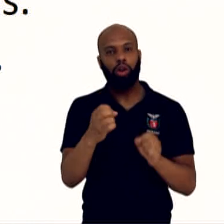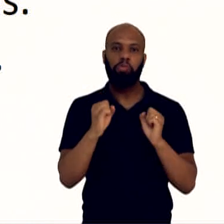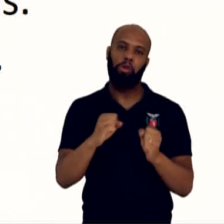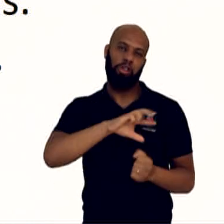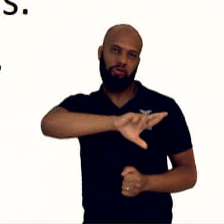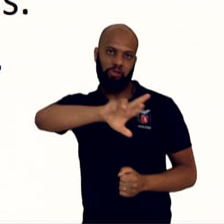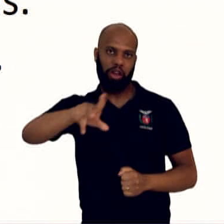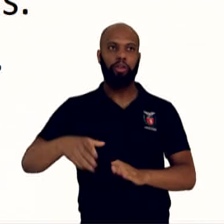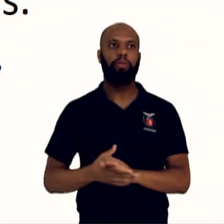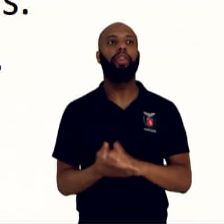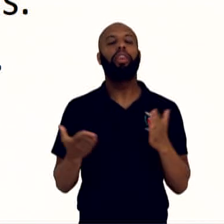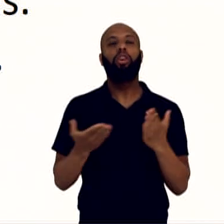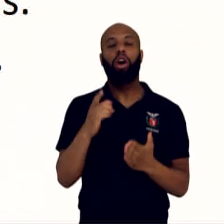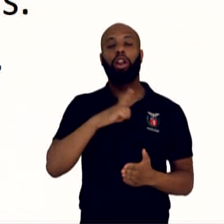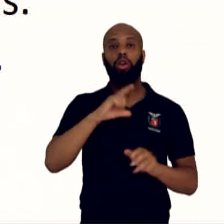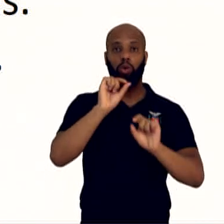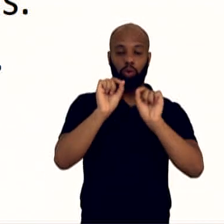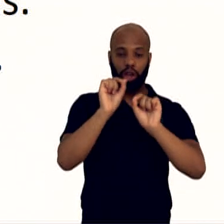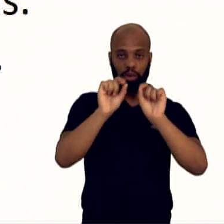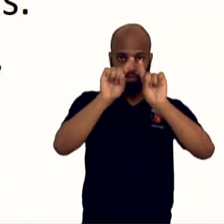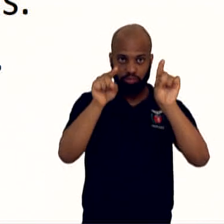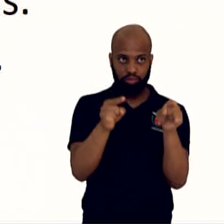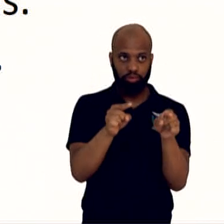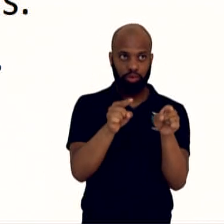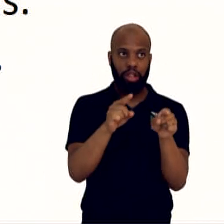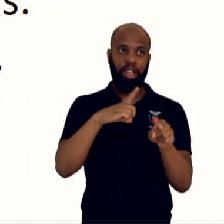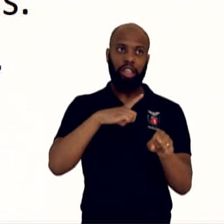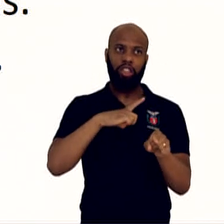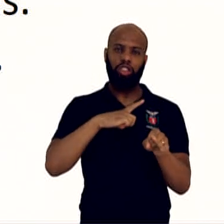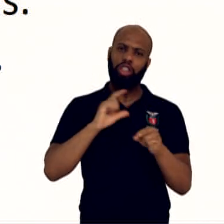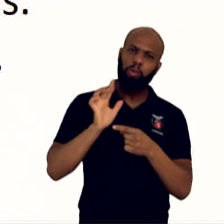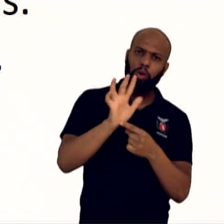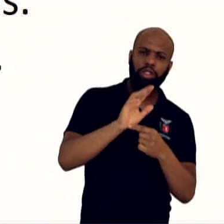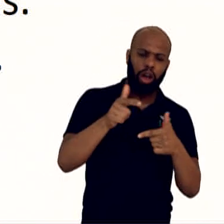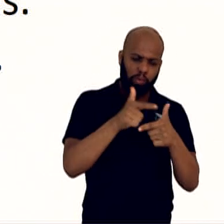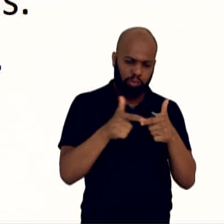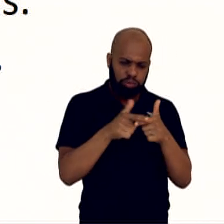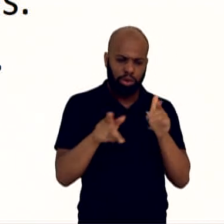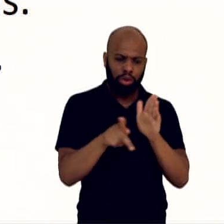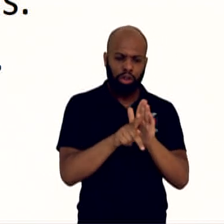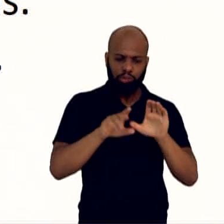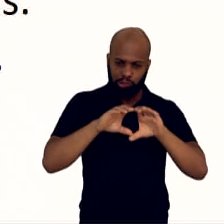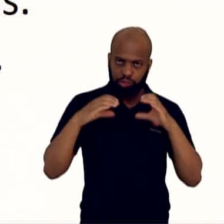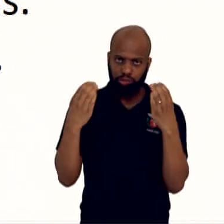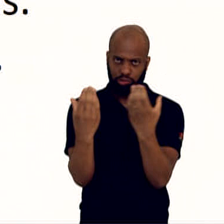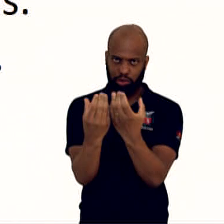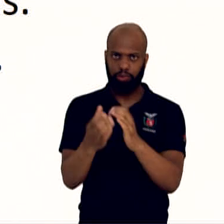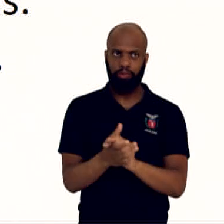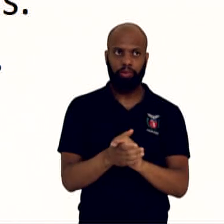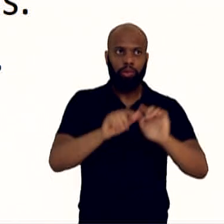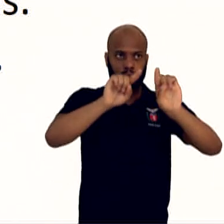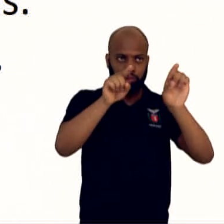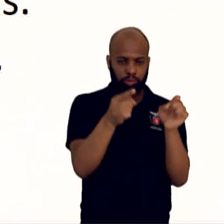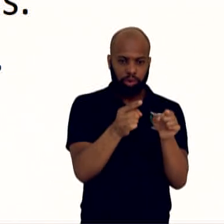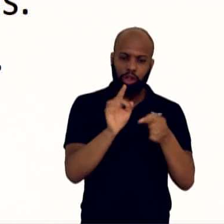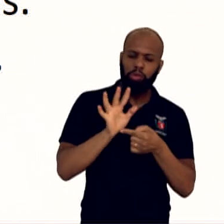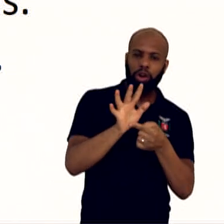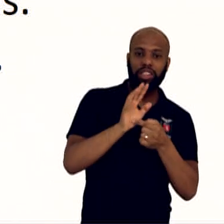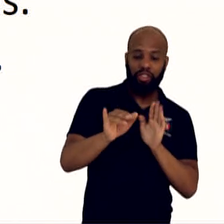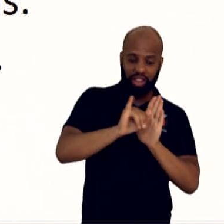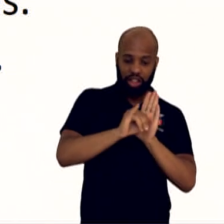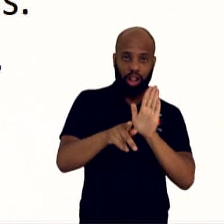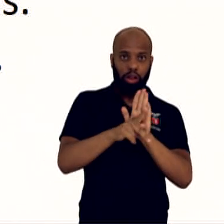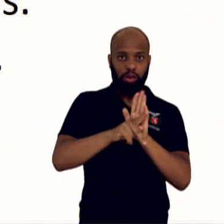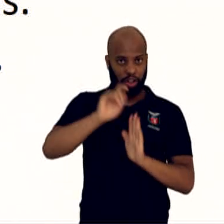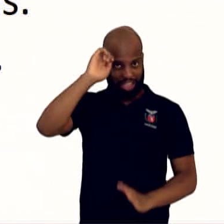vamos lá. Quais as opções que a gente tem? Trazia os problemas das comunidades, refletia a identidade